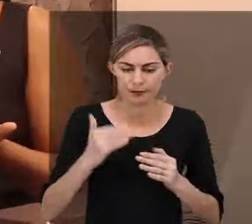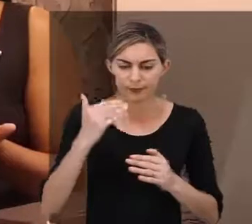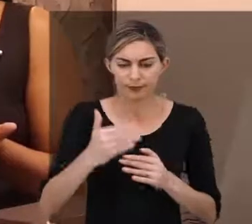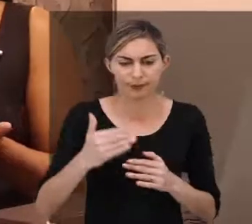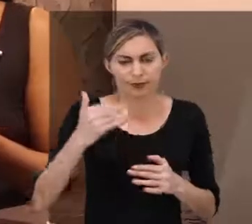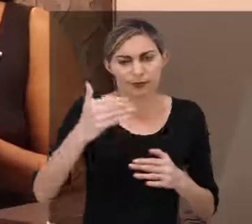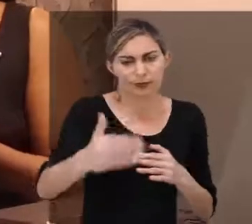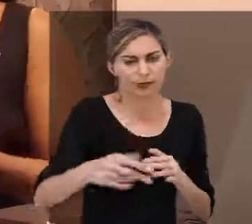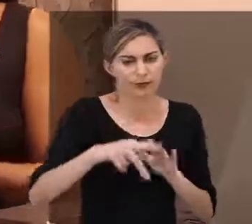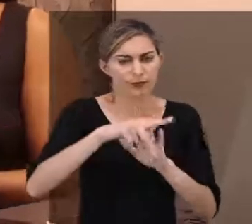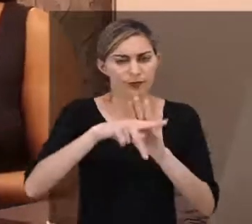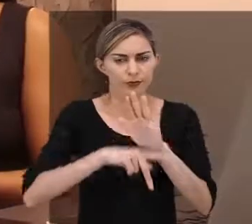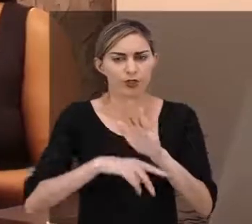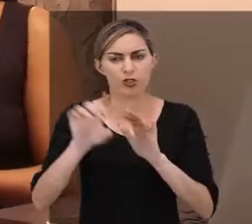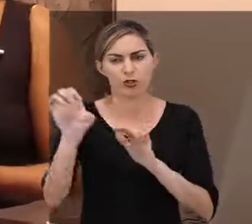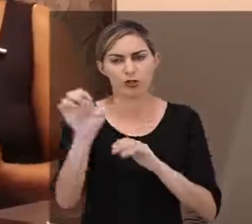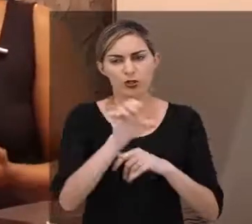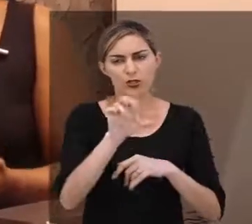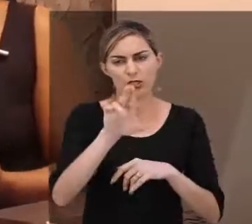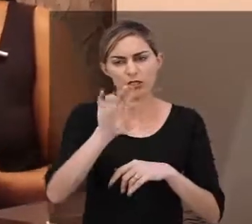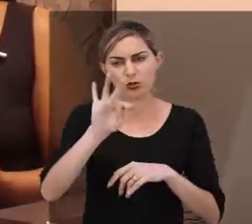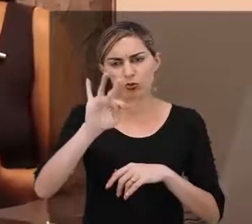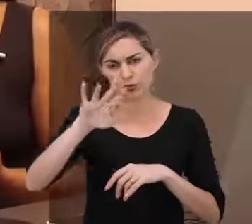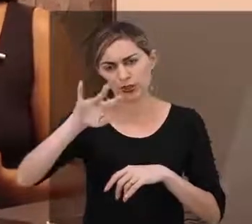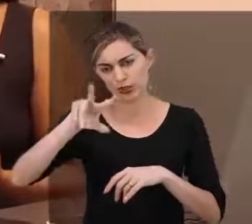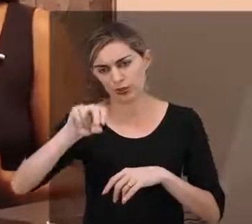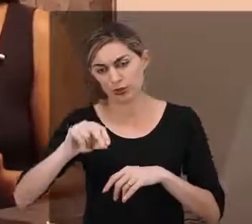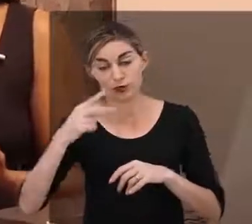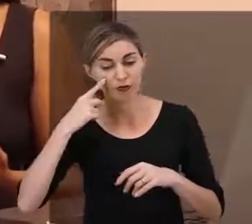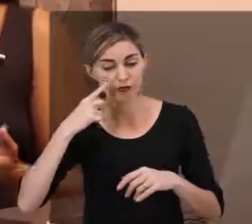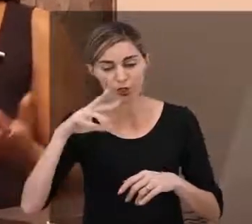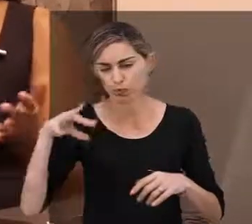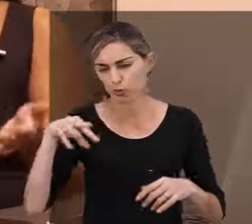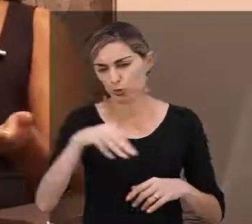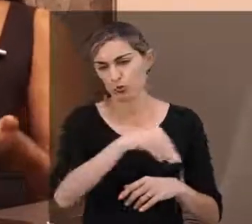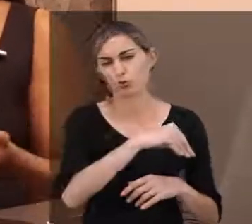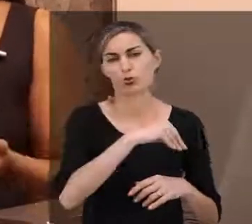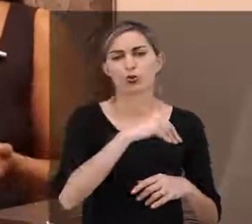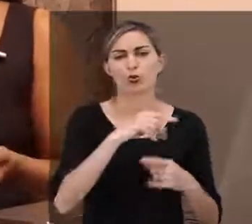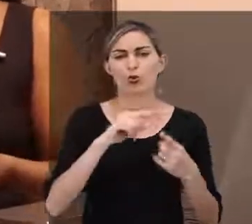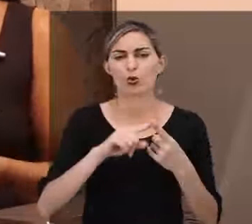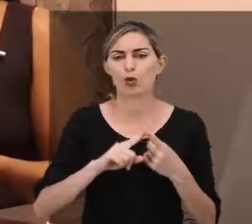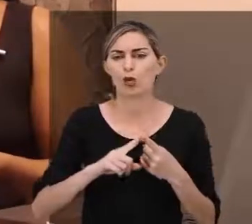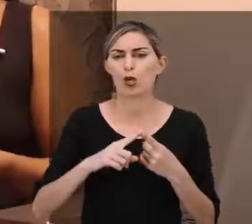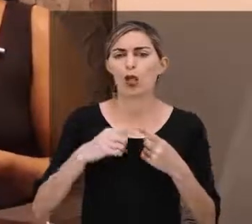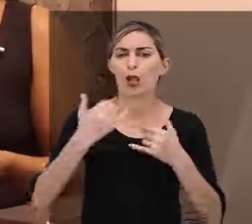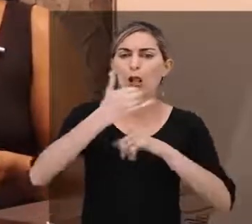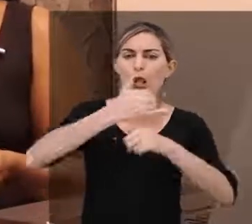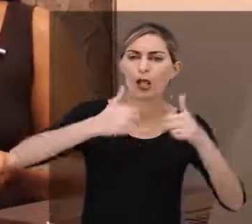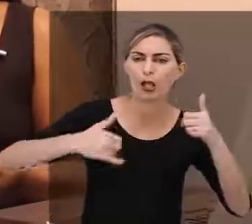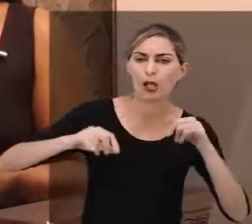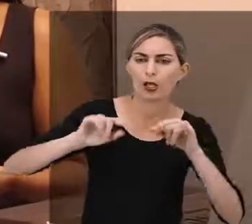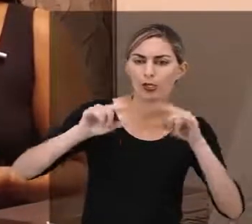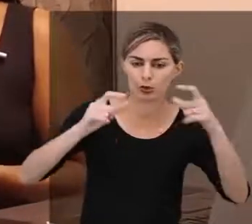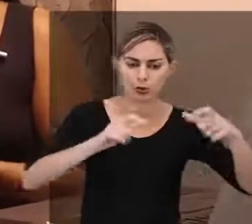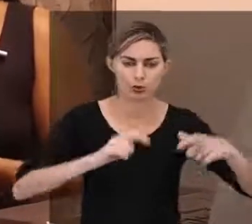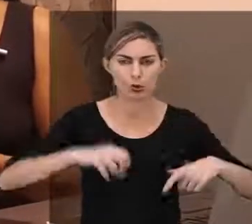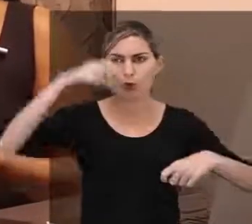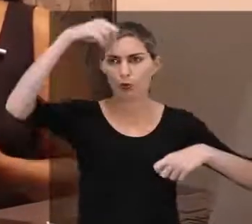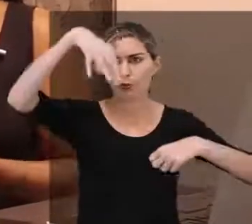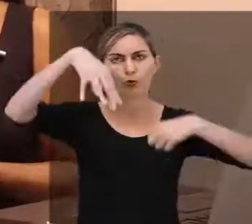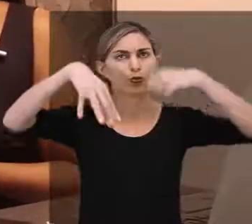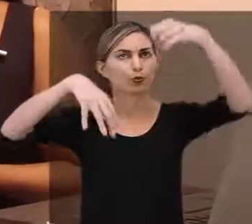que se chama projeto executivo, que é onde a gente vai ver toda essa questão de pontos elétricos, pontos de